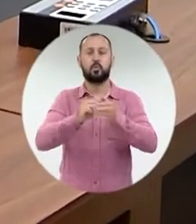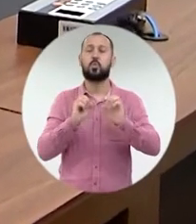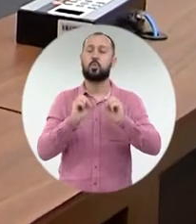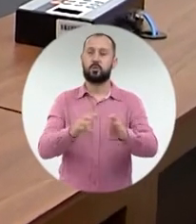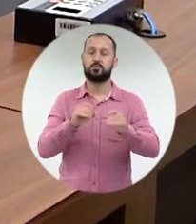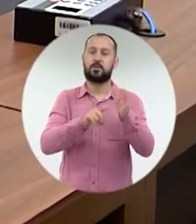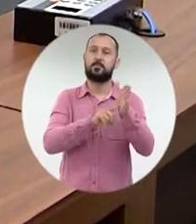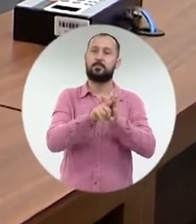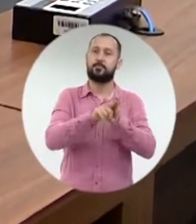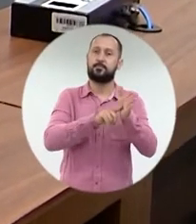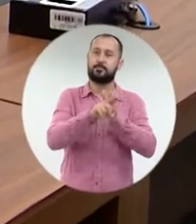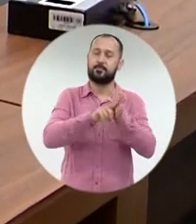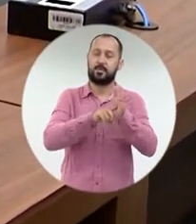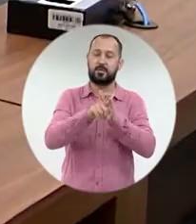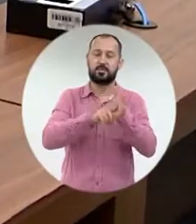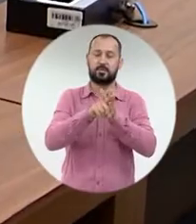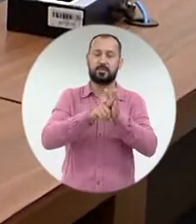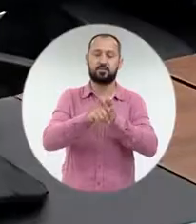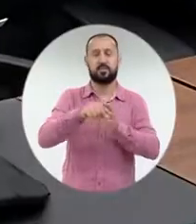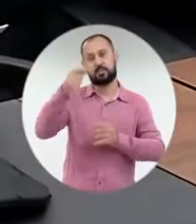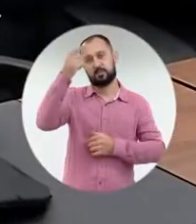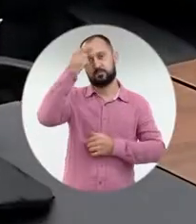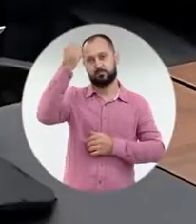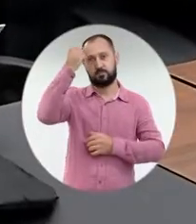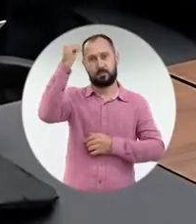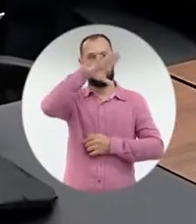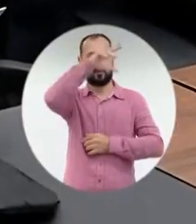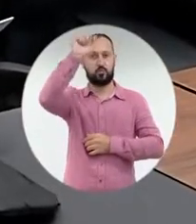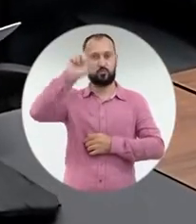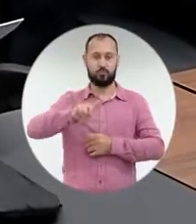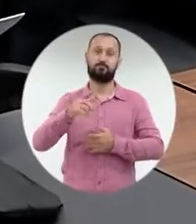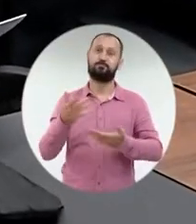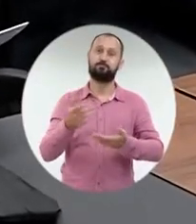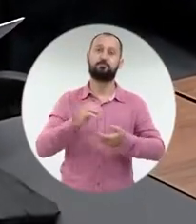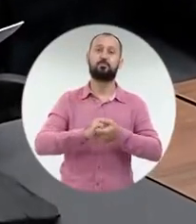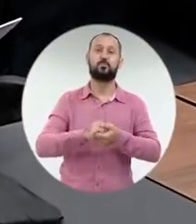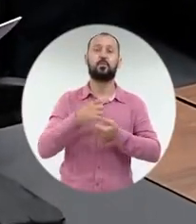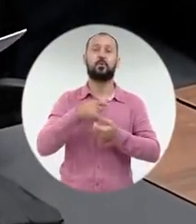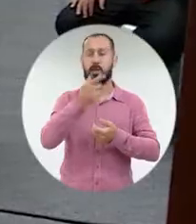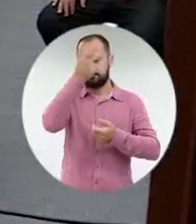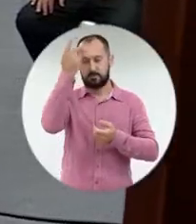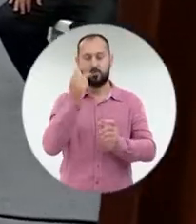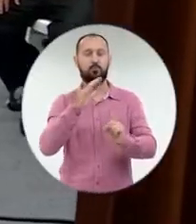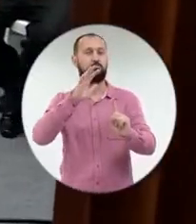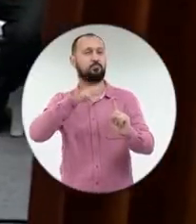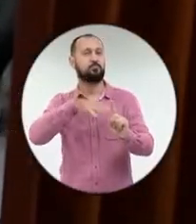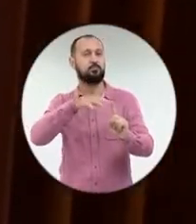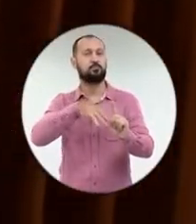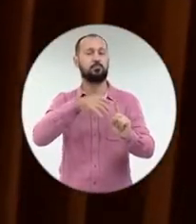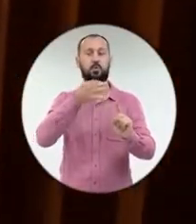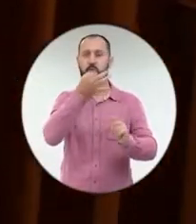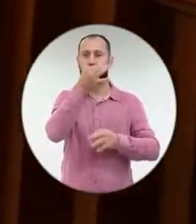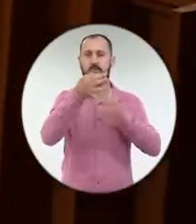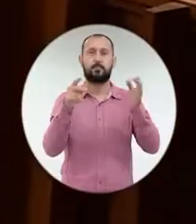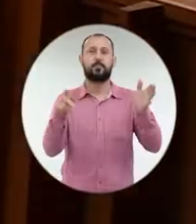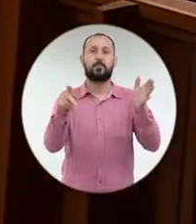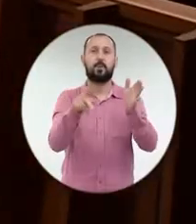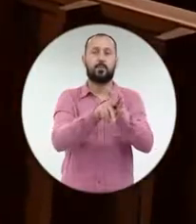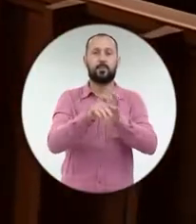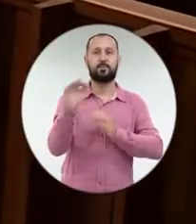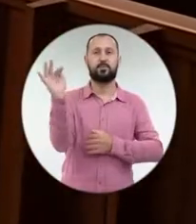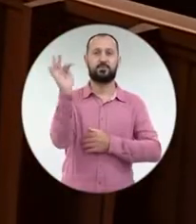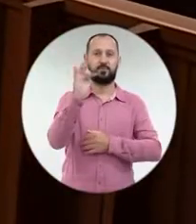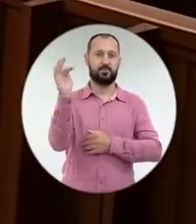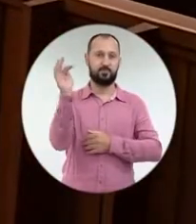ensino, pesquisa ou extensão da educação superior em Mato Grosso do Sul, com seus homenageados